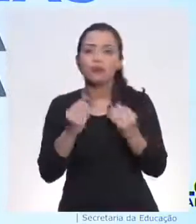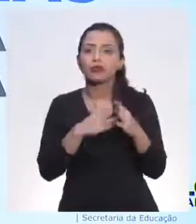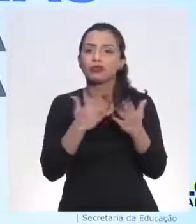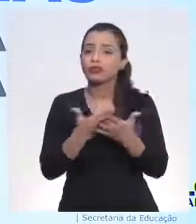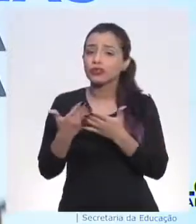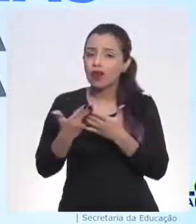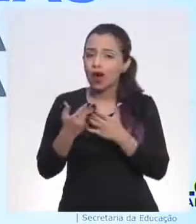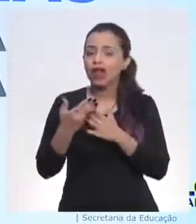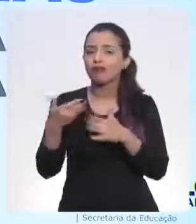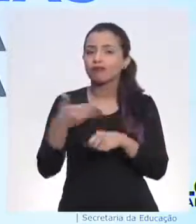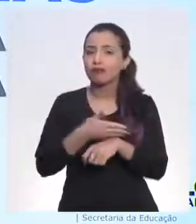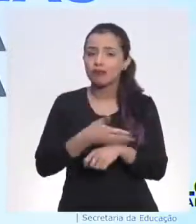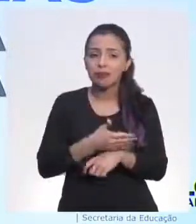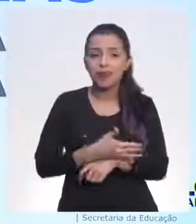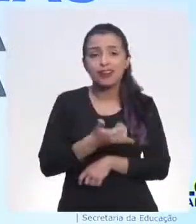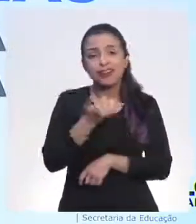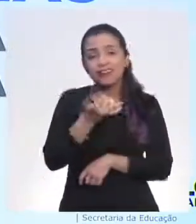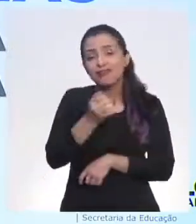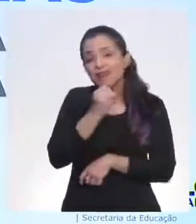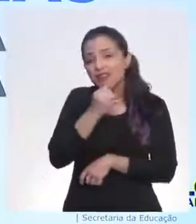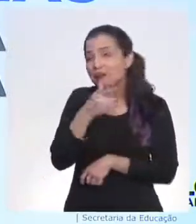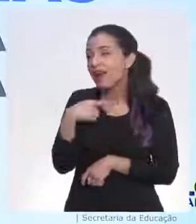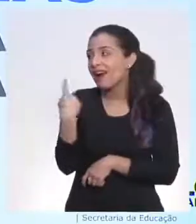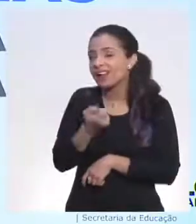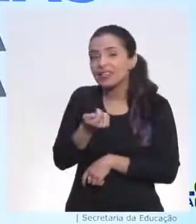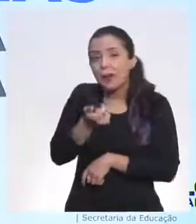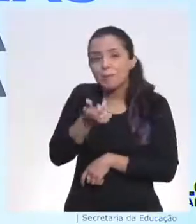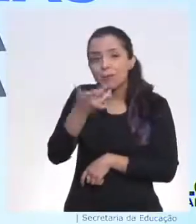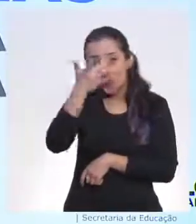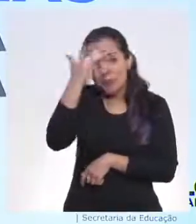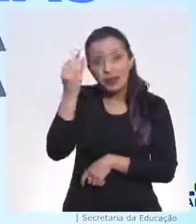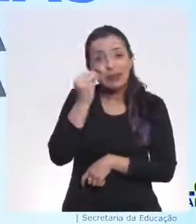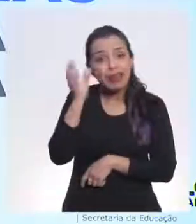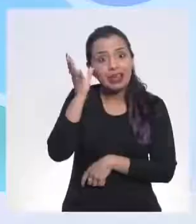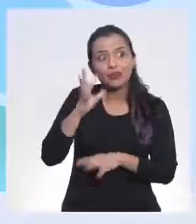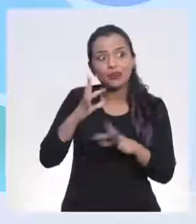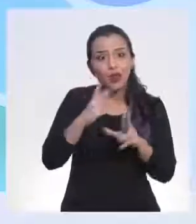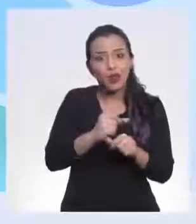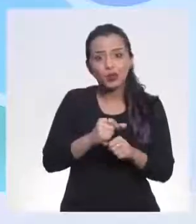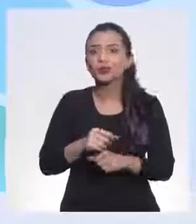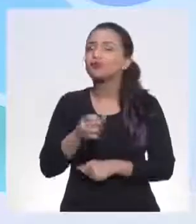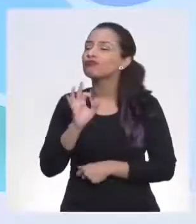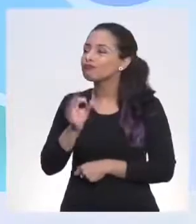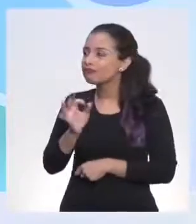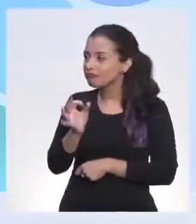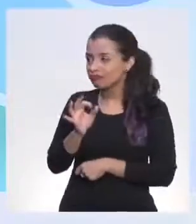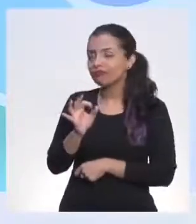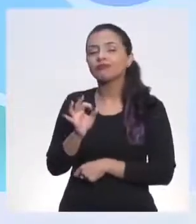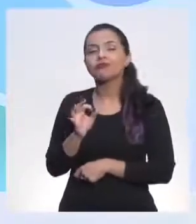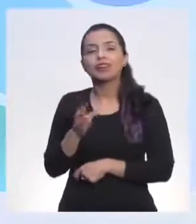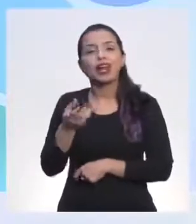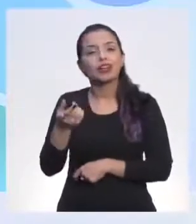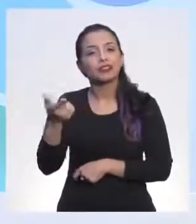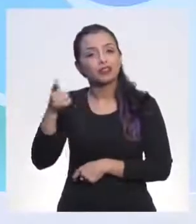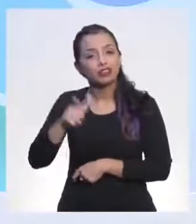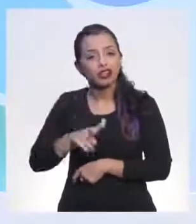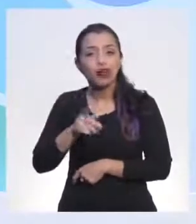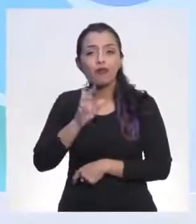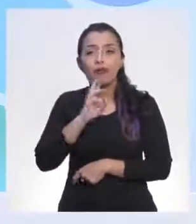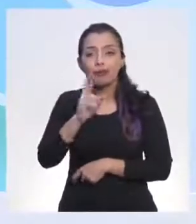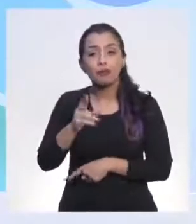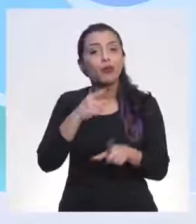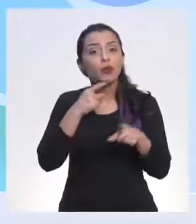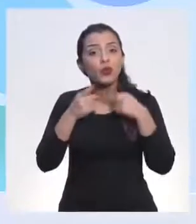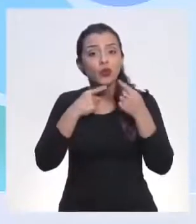e infelizmente aqui somos em poucos, né? E aí, tirando mais uma vez, né, a dúvida. Não,